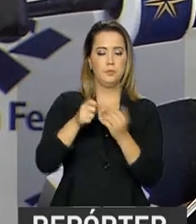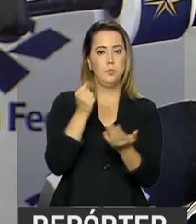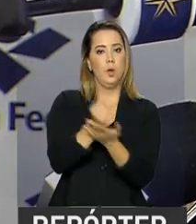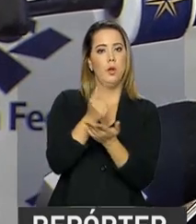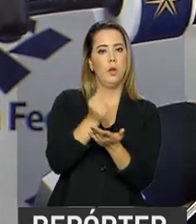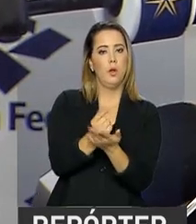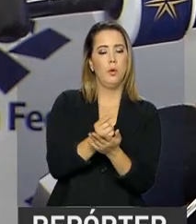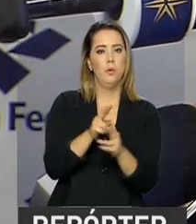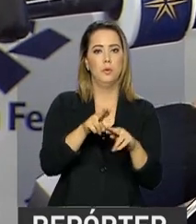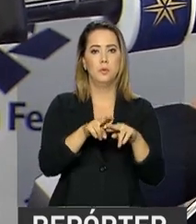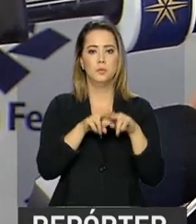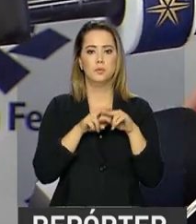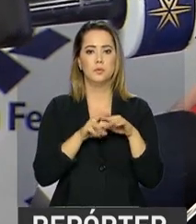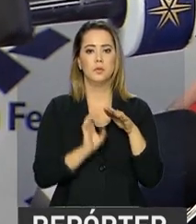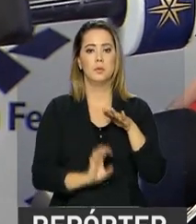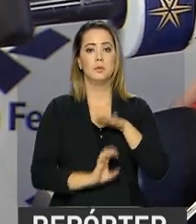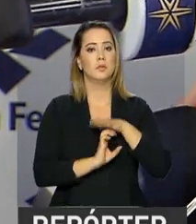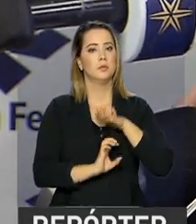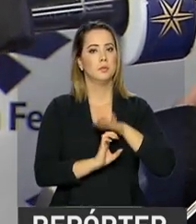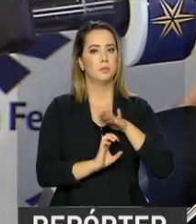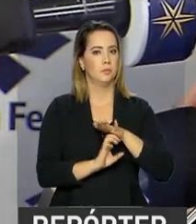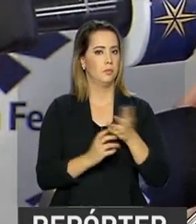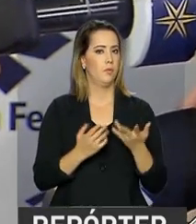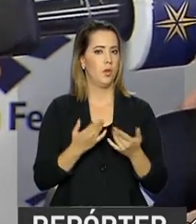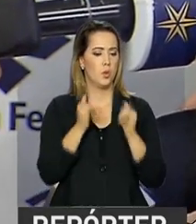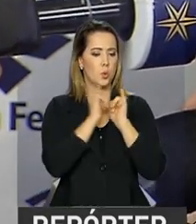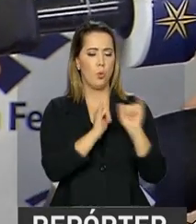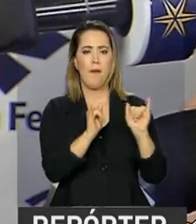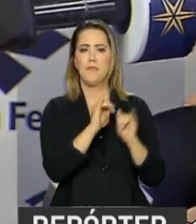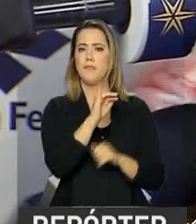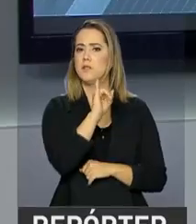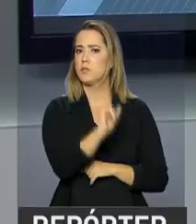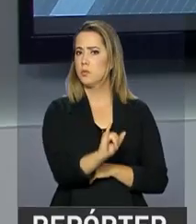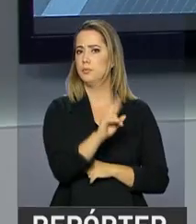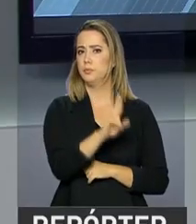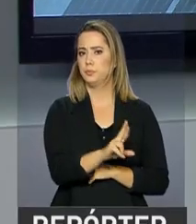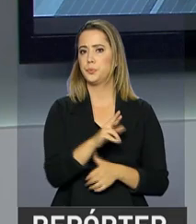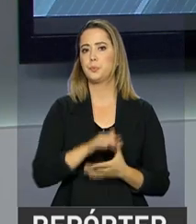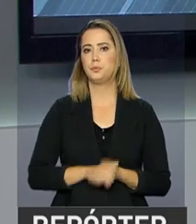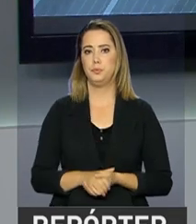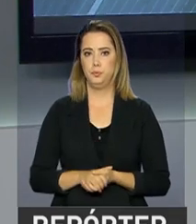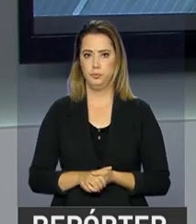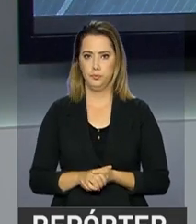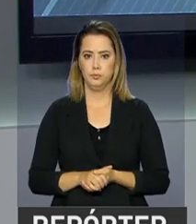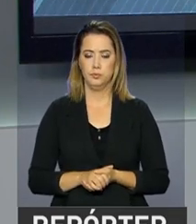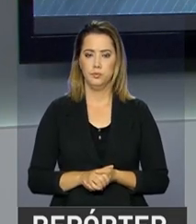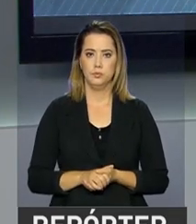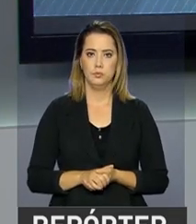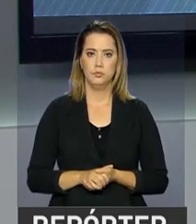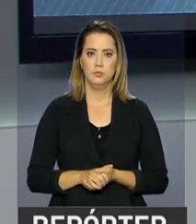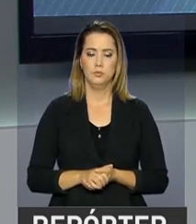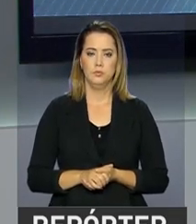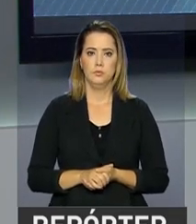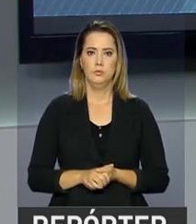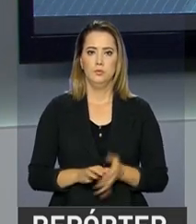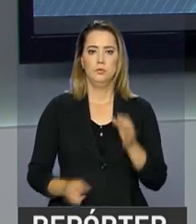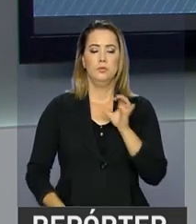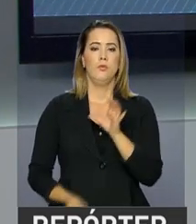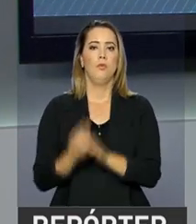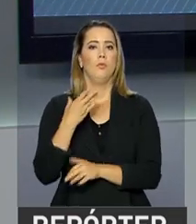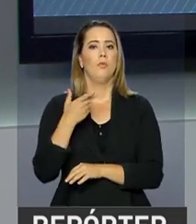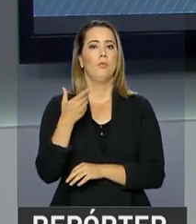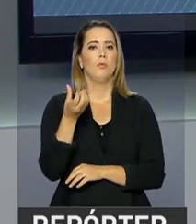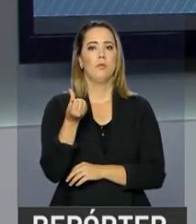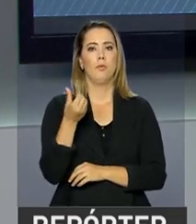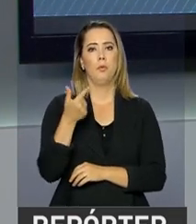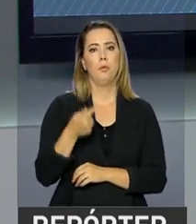de sociedades limitadas né e não declaram no Imposto de Renda com a geração de 67.000